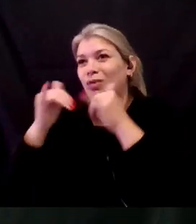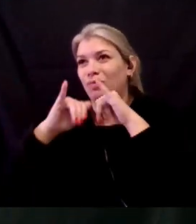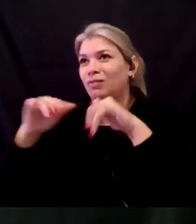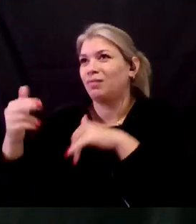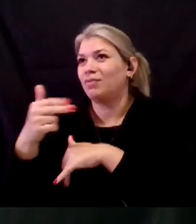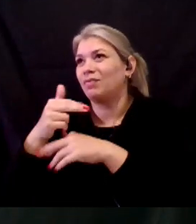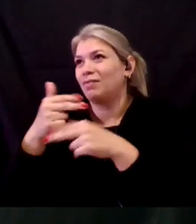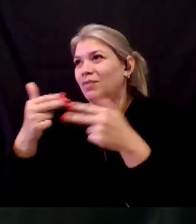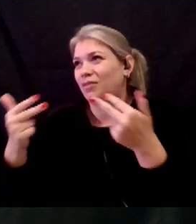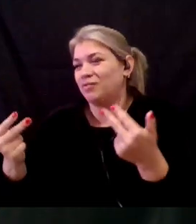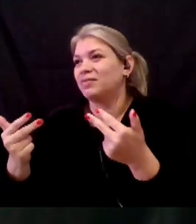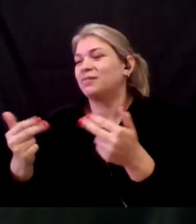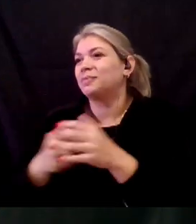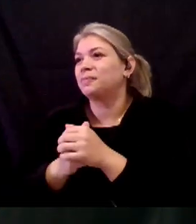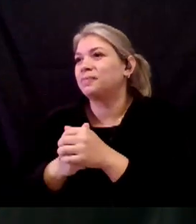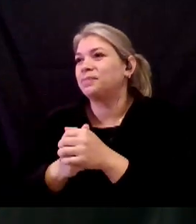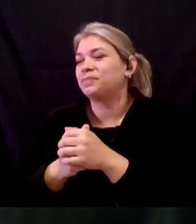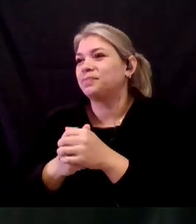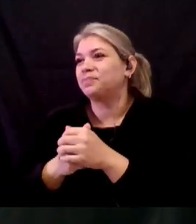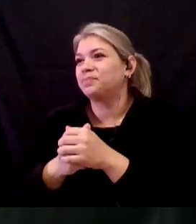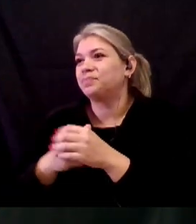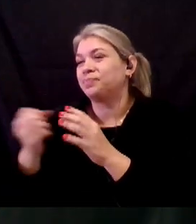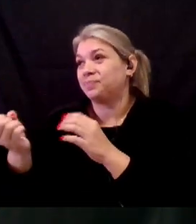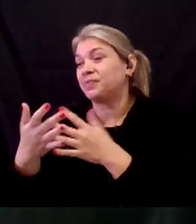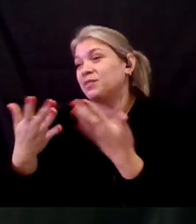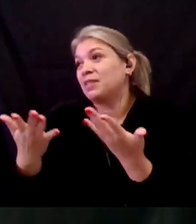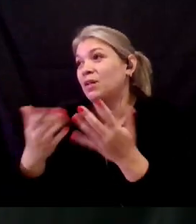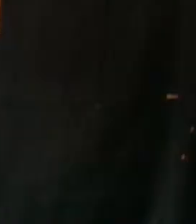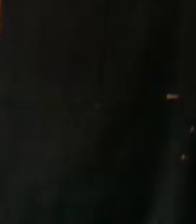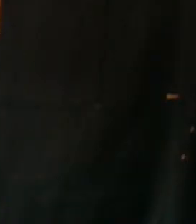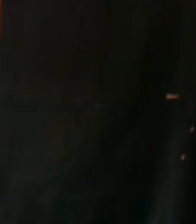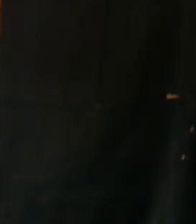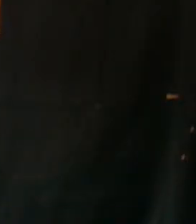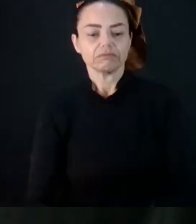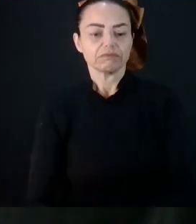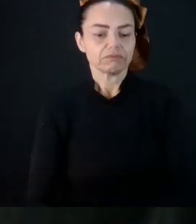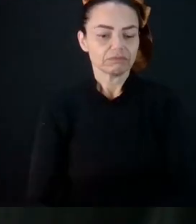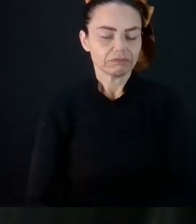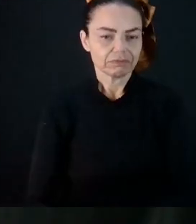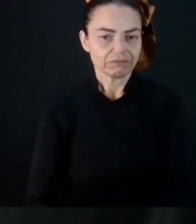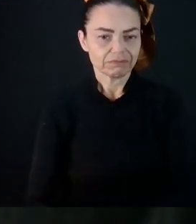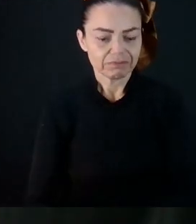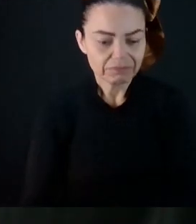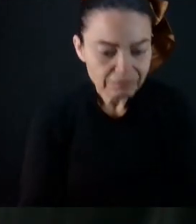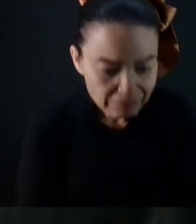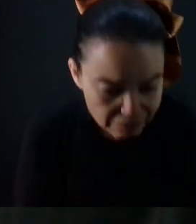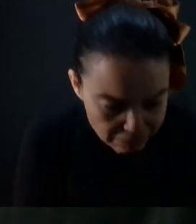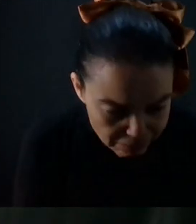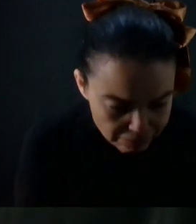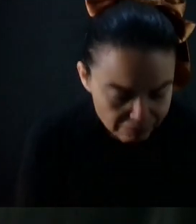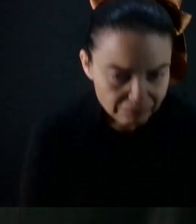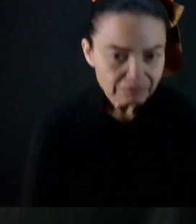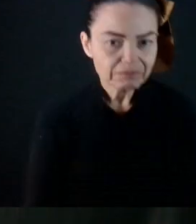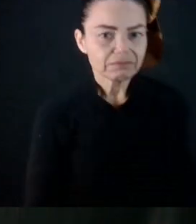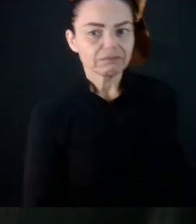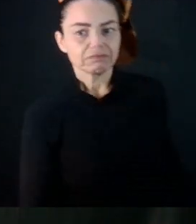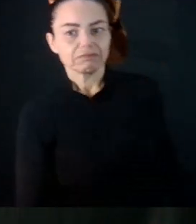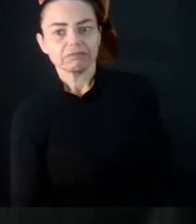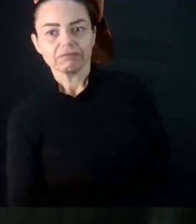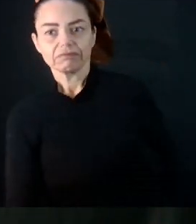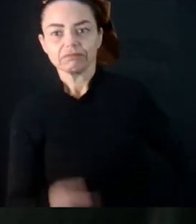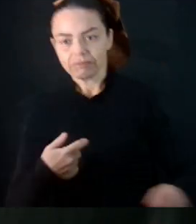para as crianças também é tudo muito novo. Então a criança, eu acho que ela se sente da mesma forma que a gente se sente quando a gente entra numa loja